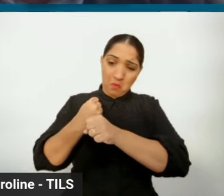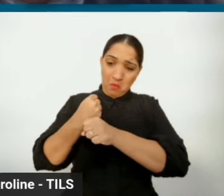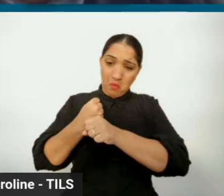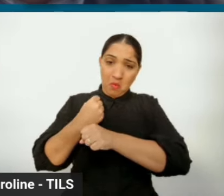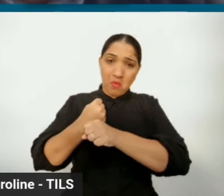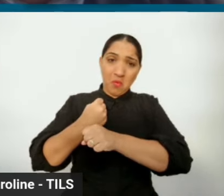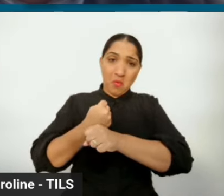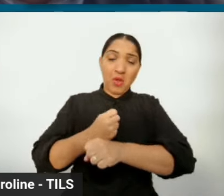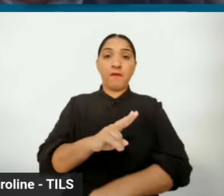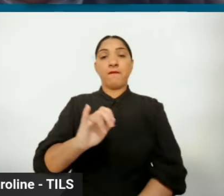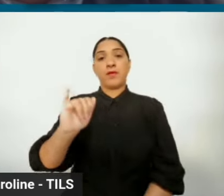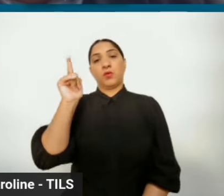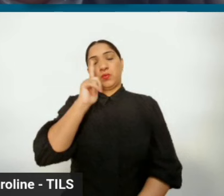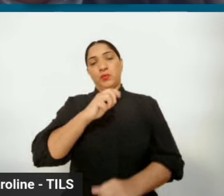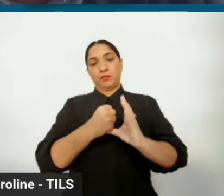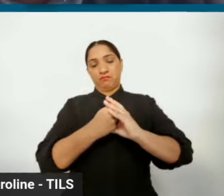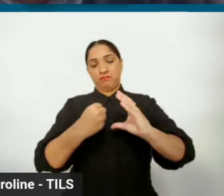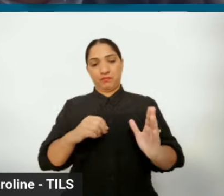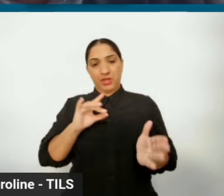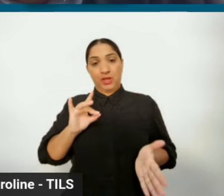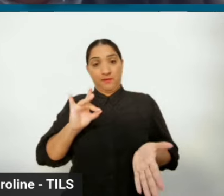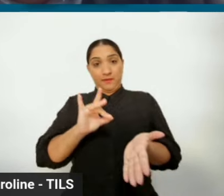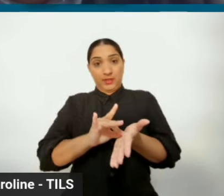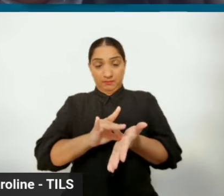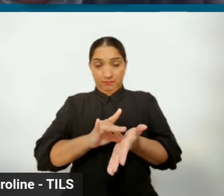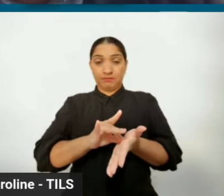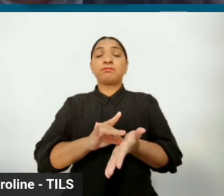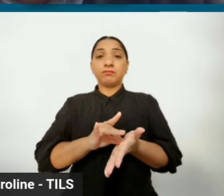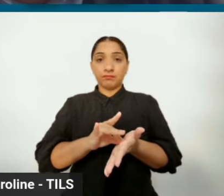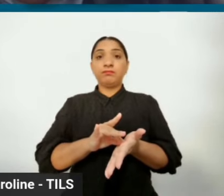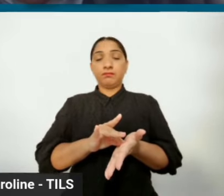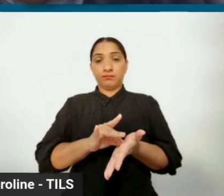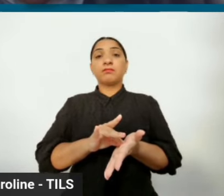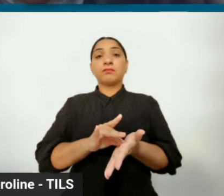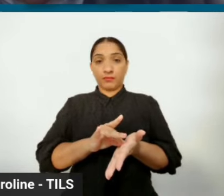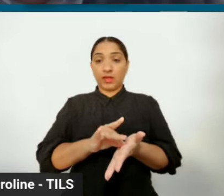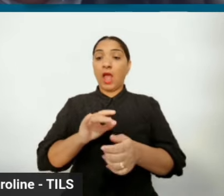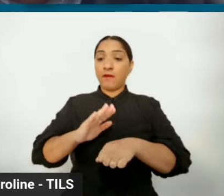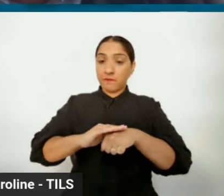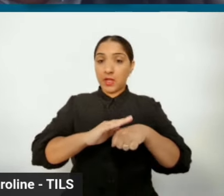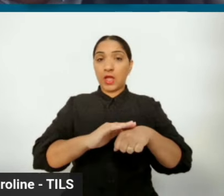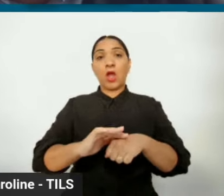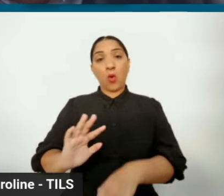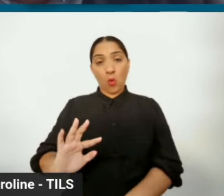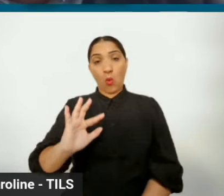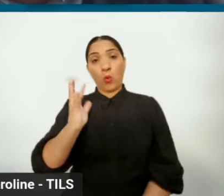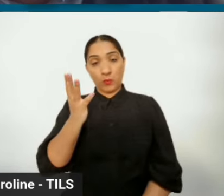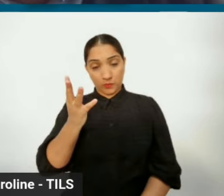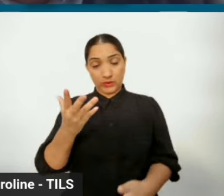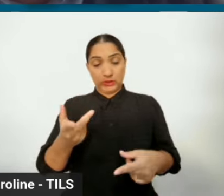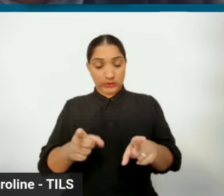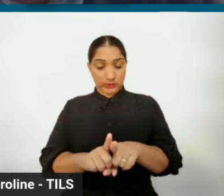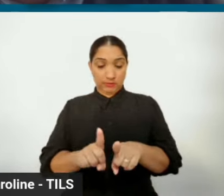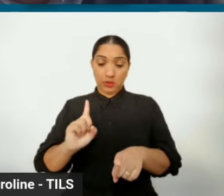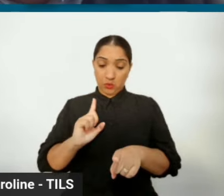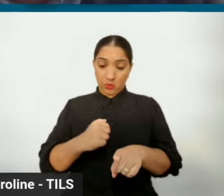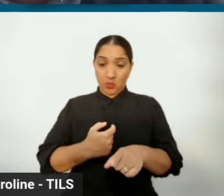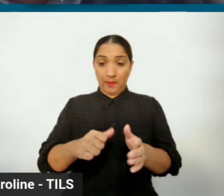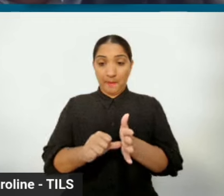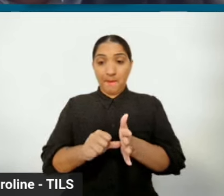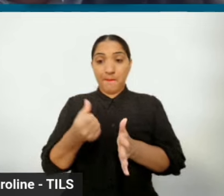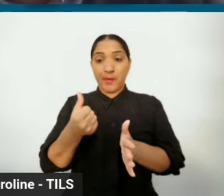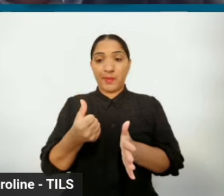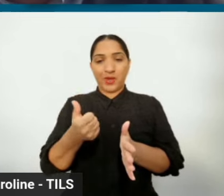cotas pudesse efetivamente ser efetivada. Nós tivemos primeiro que, enfim, de uma certa